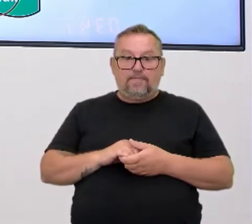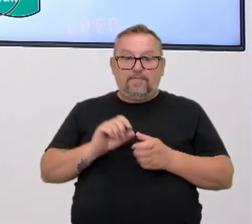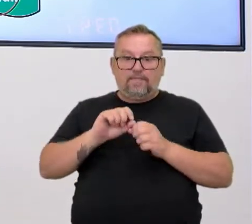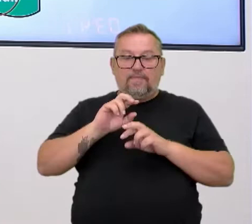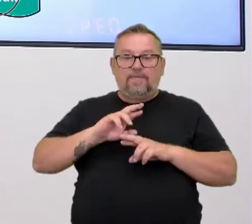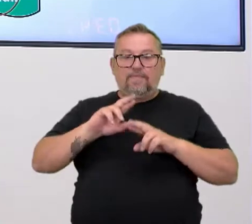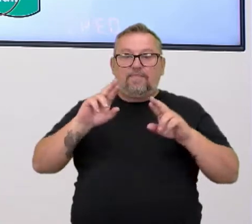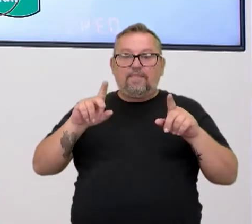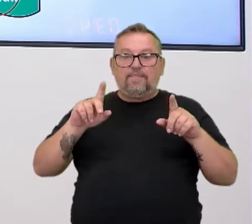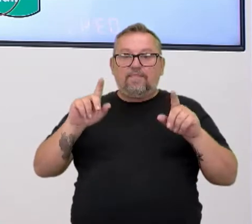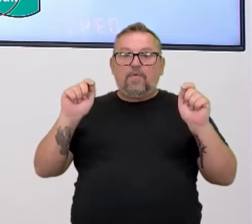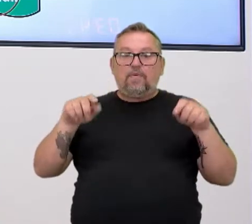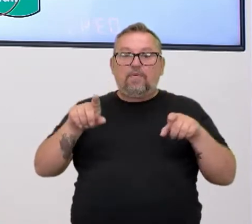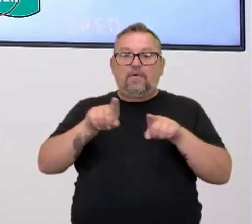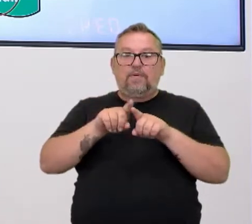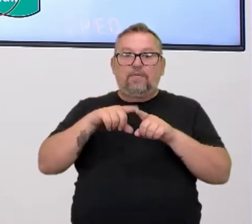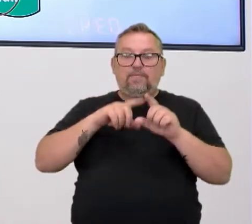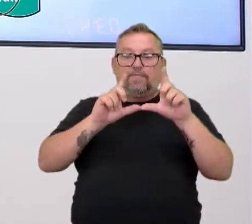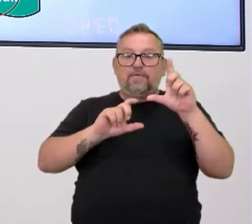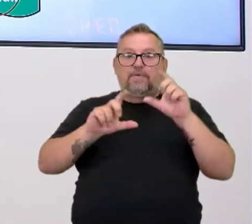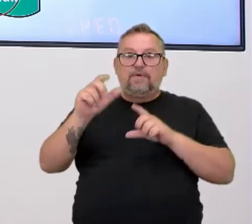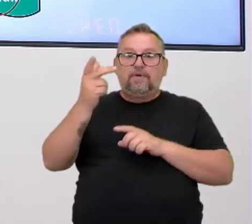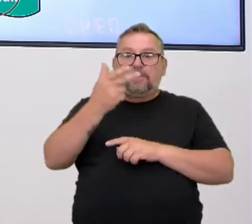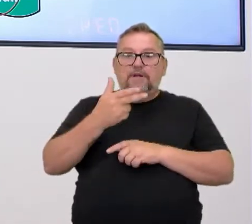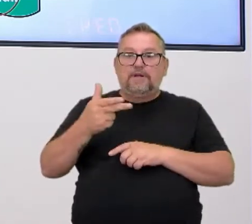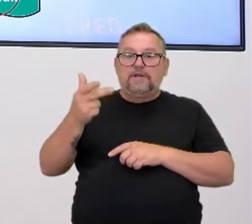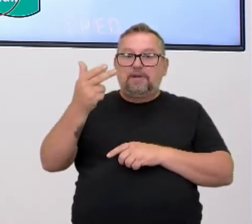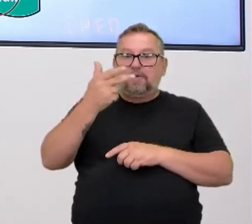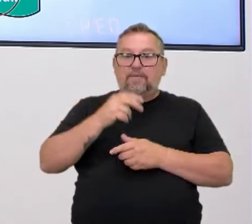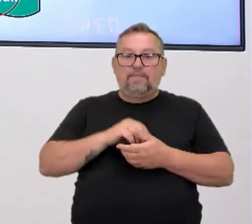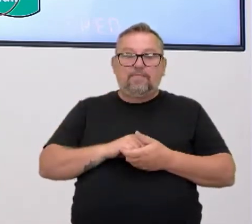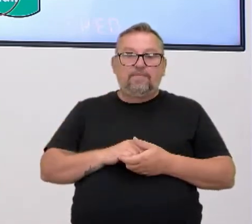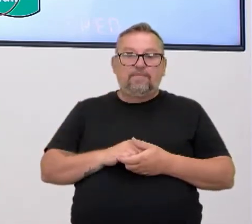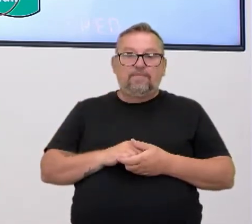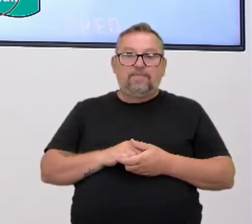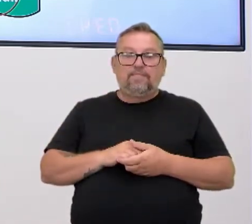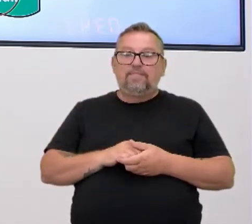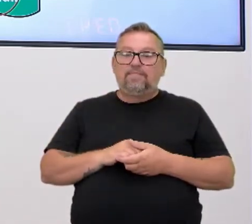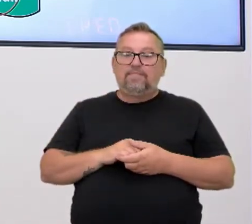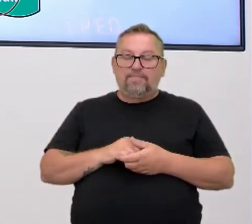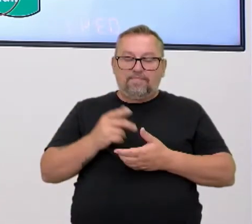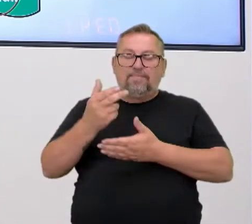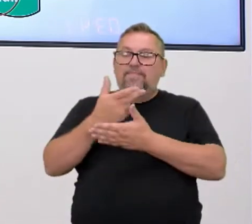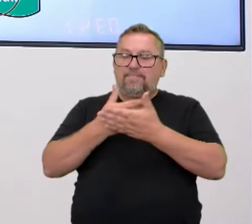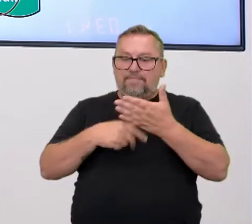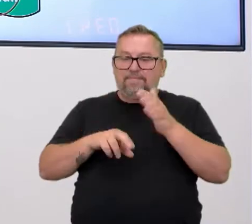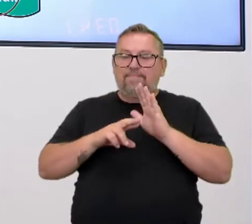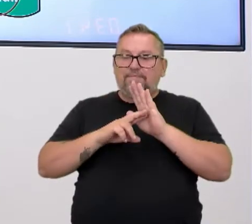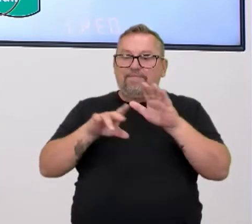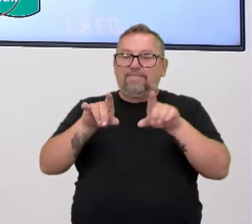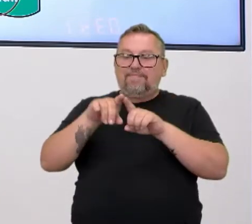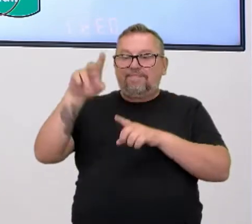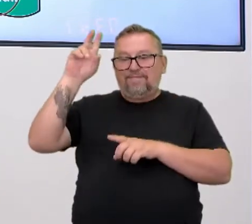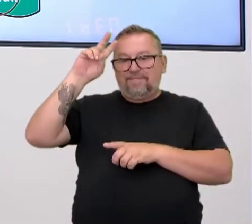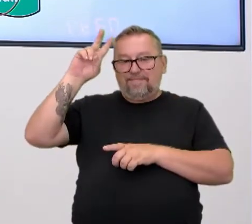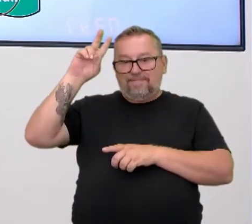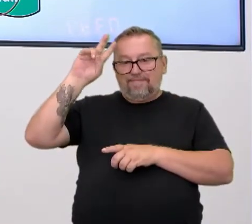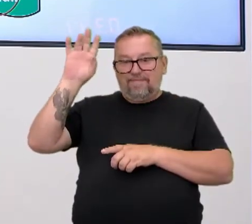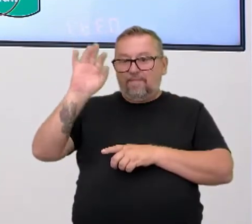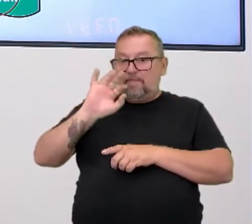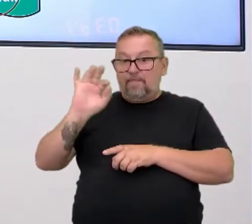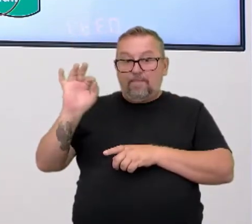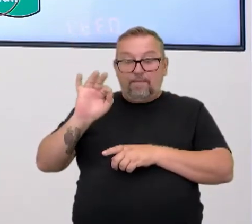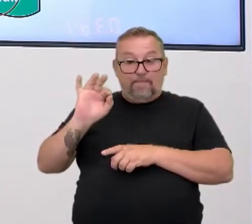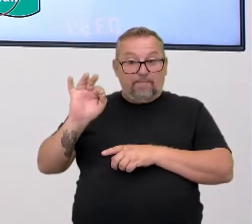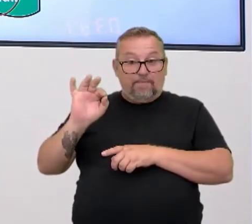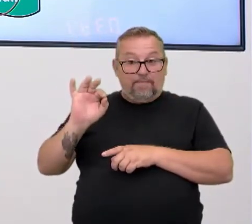diferente. Aqui pode ter figurinha, né? Pode ter sticker, pode ter um desenho representando. Lembrando que não é este